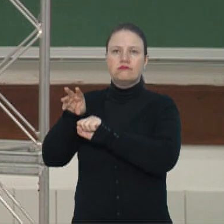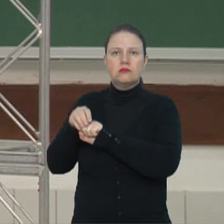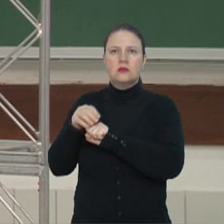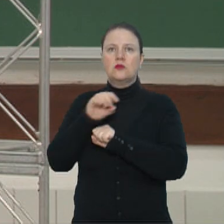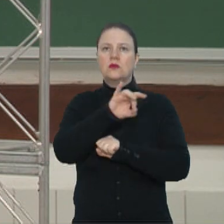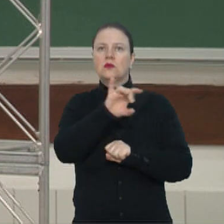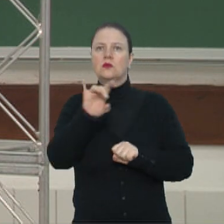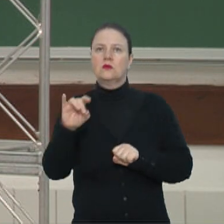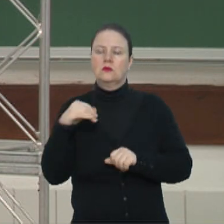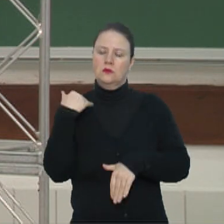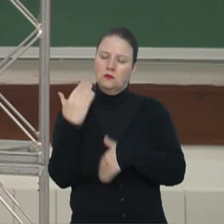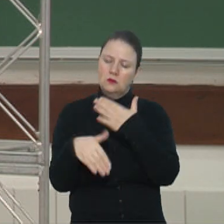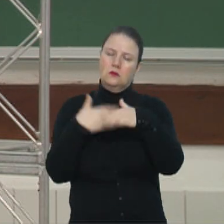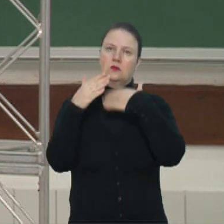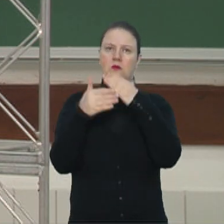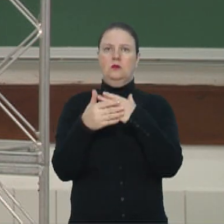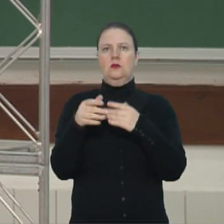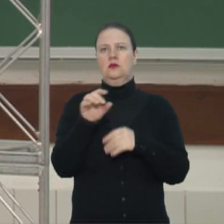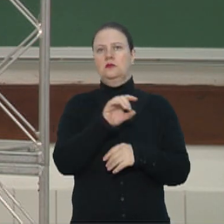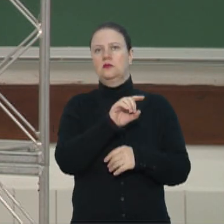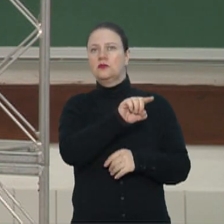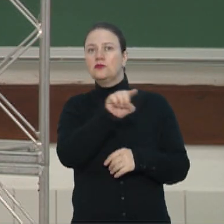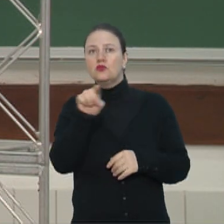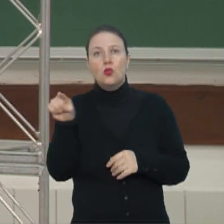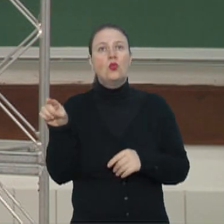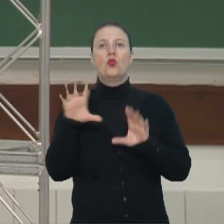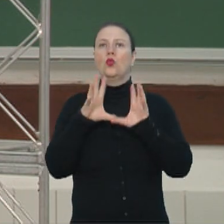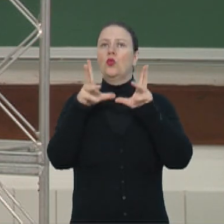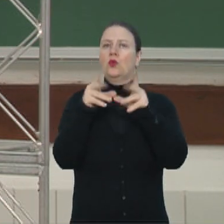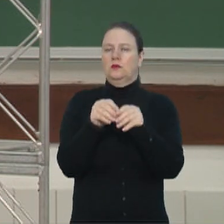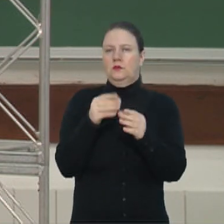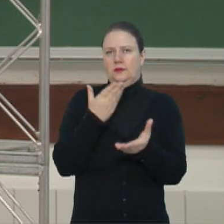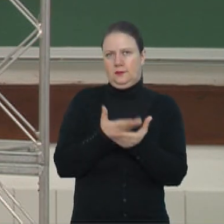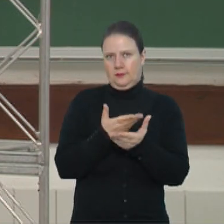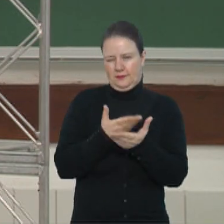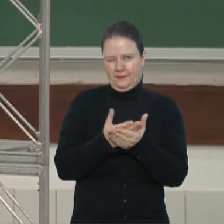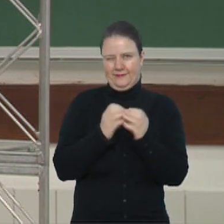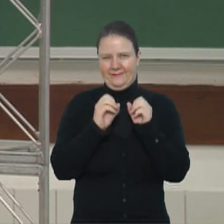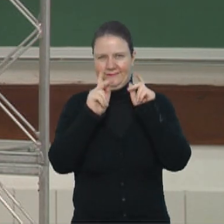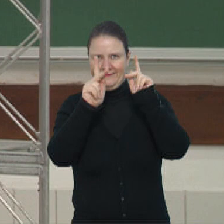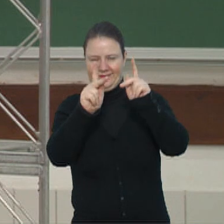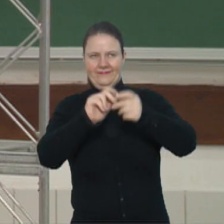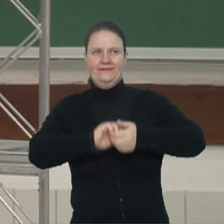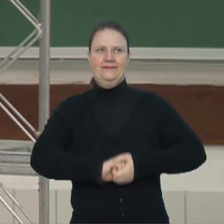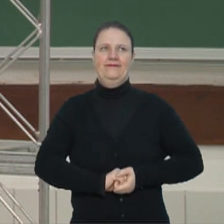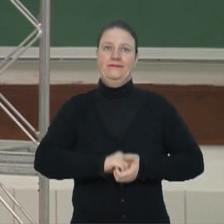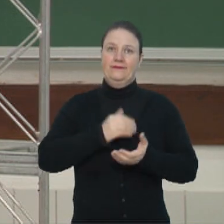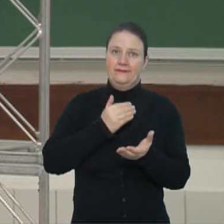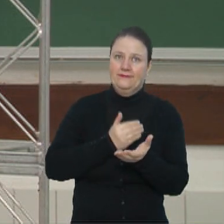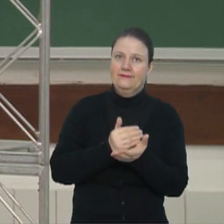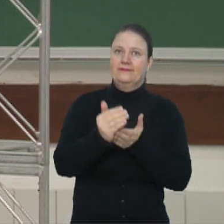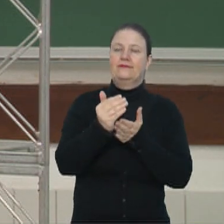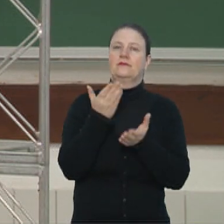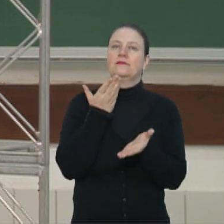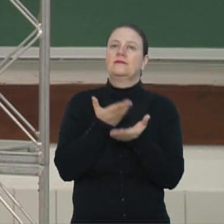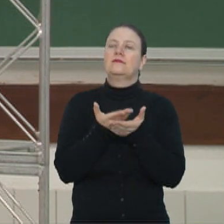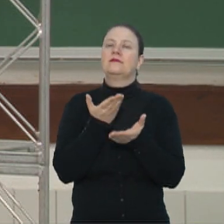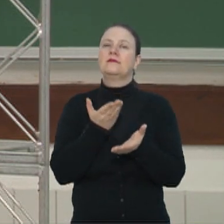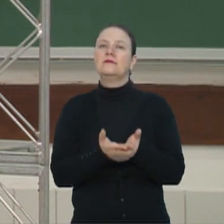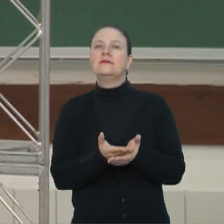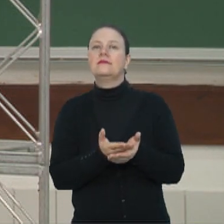a evolução de vocês nas aulas, ok? Então, nós vamos começar a nossa aula de